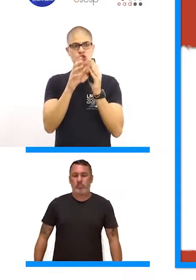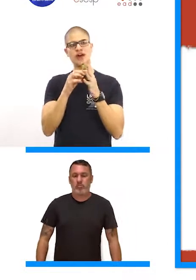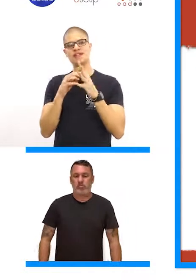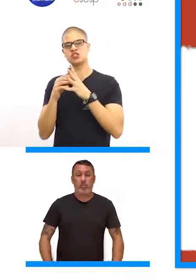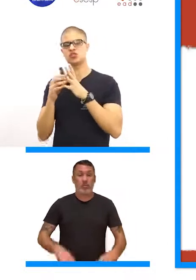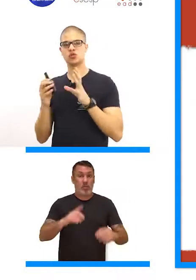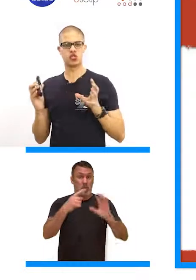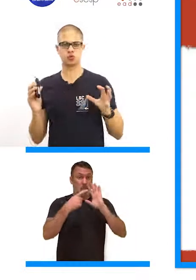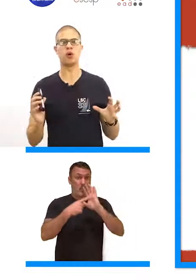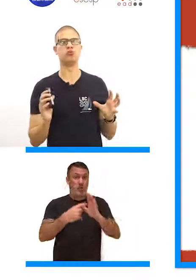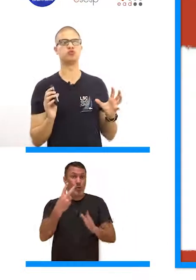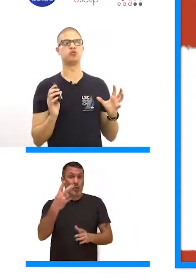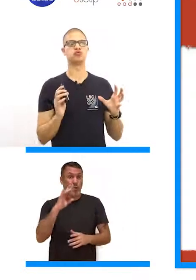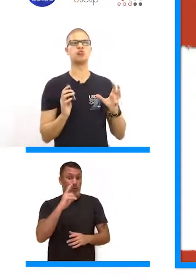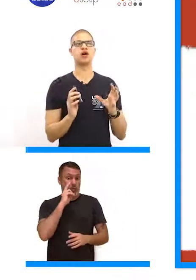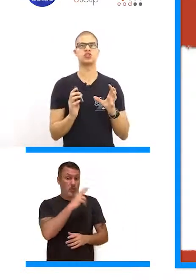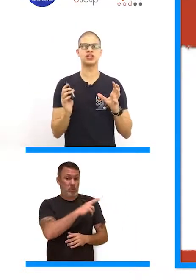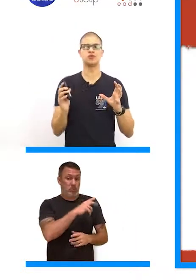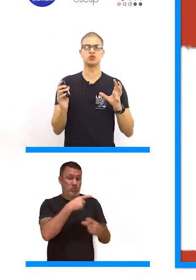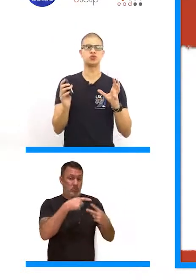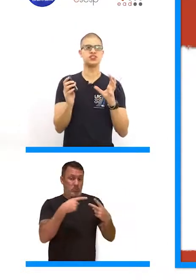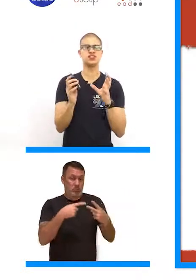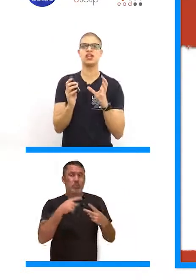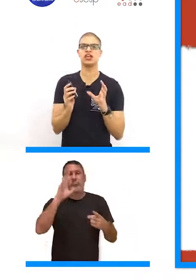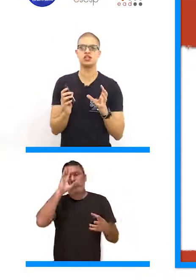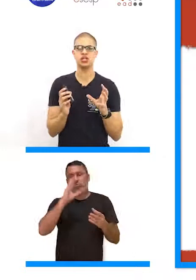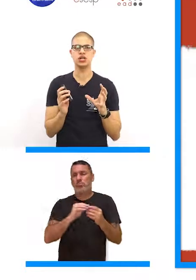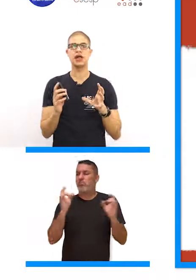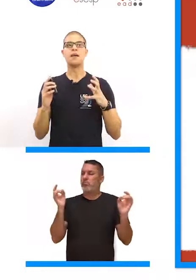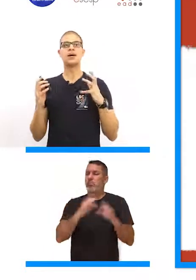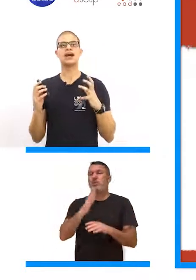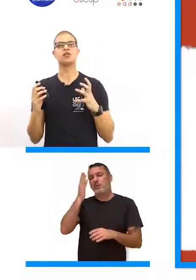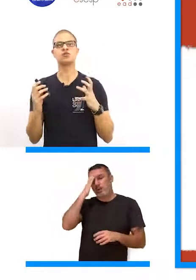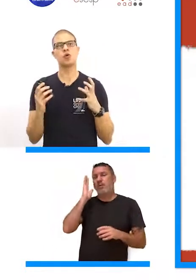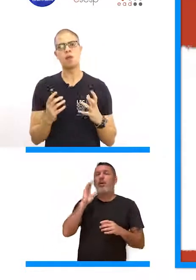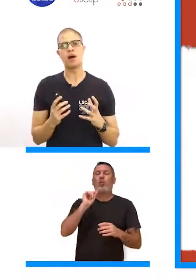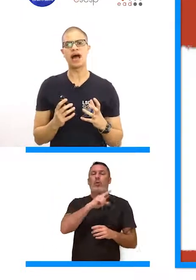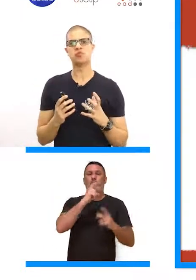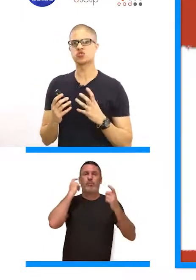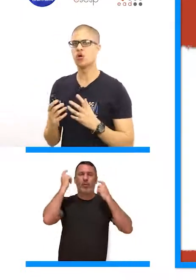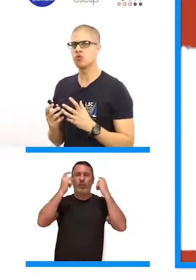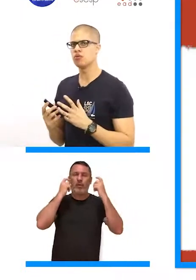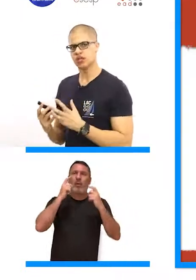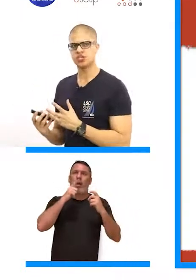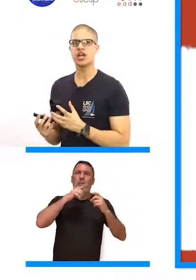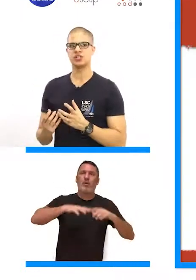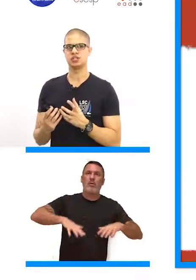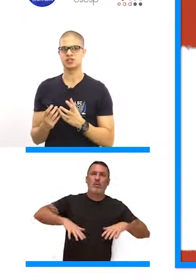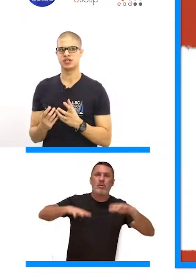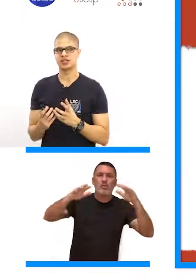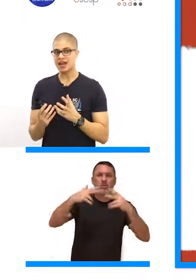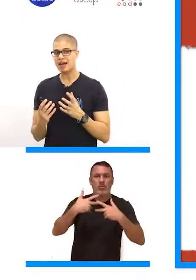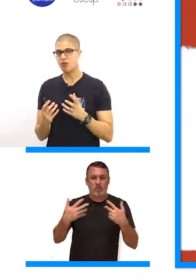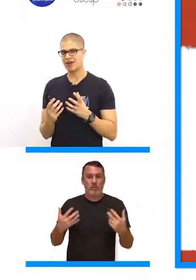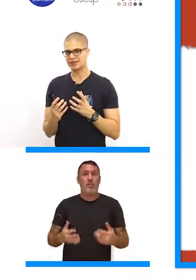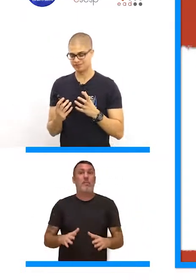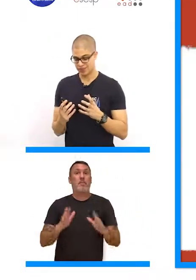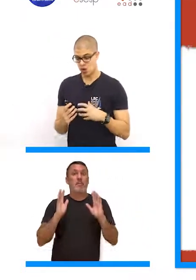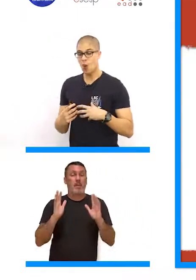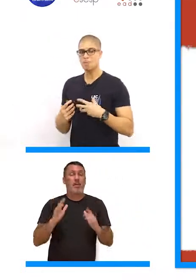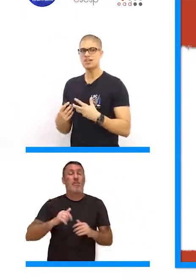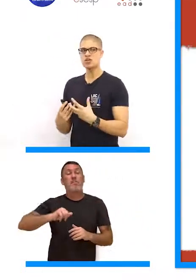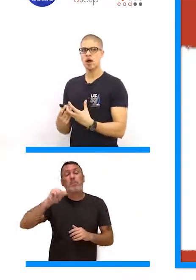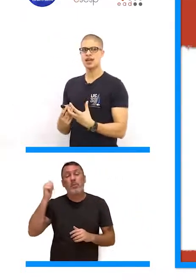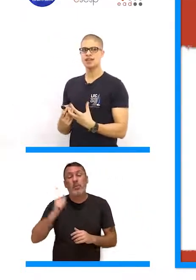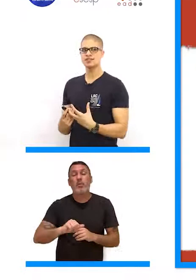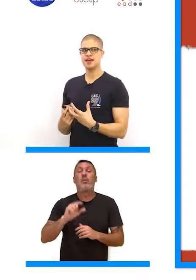Aqui, só nesses dois pontos, nós já temos o suficiente para nos preocuparmos com enchentes. Agora,